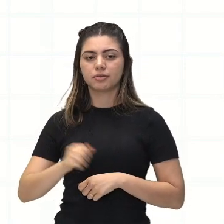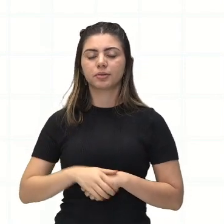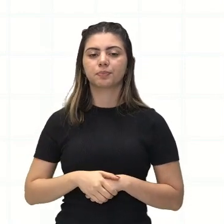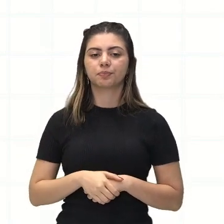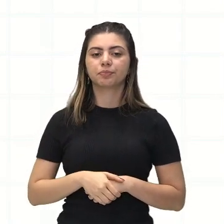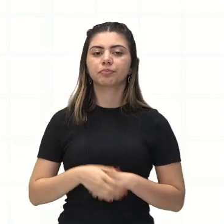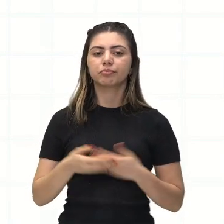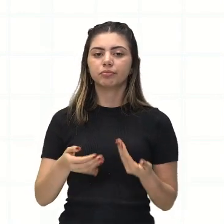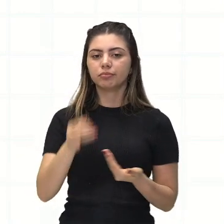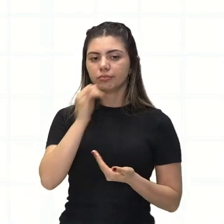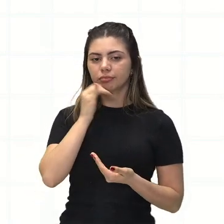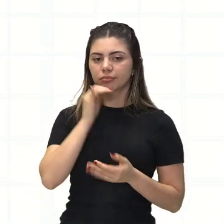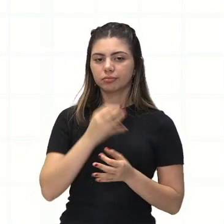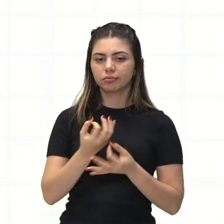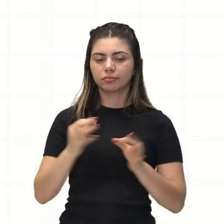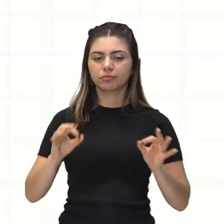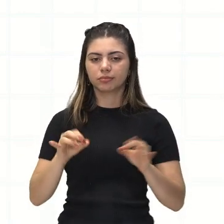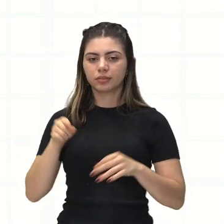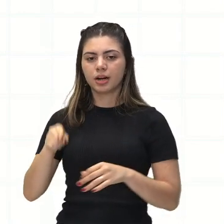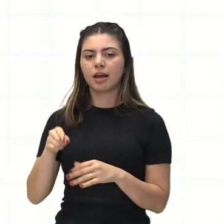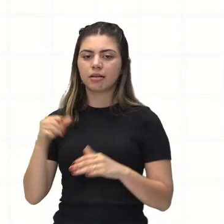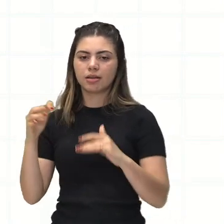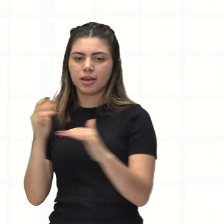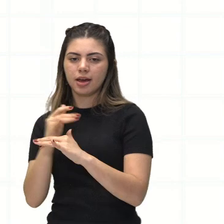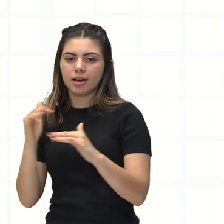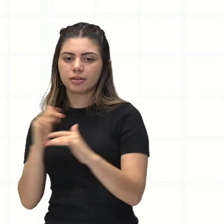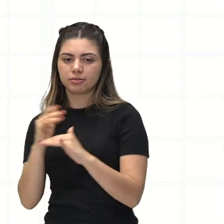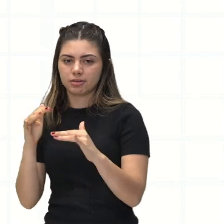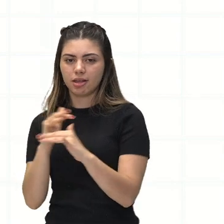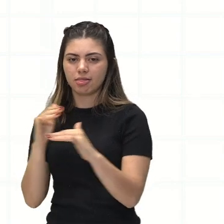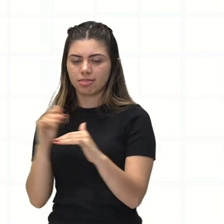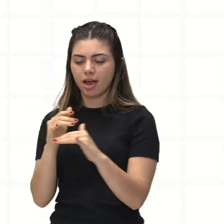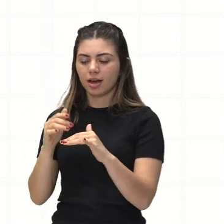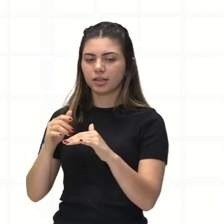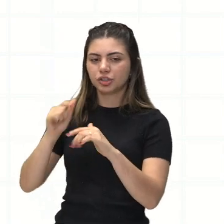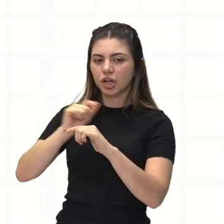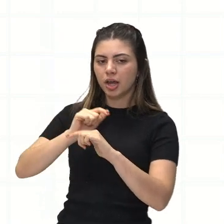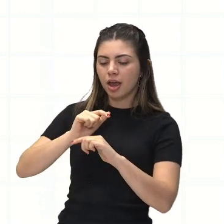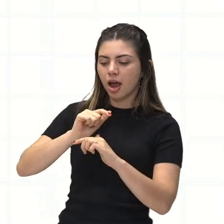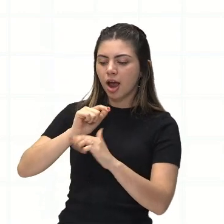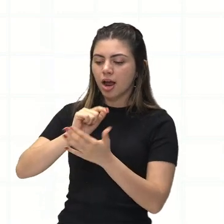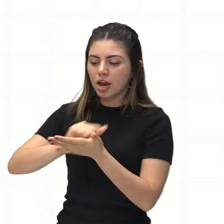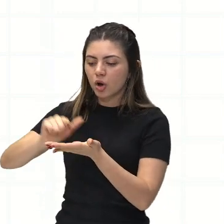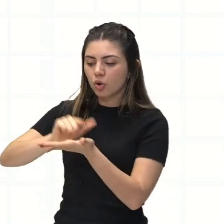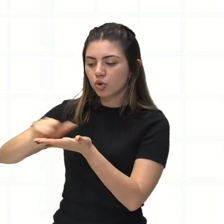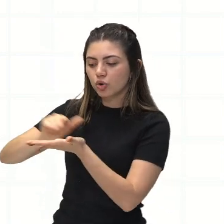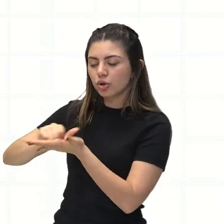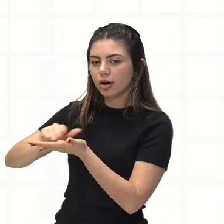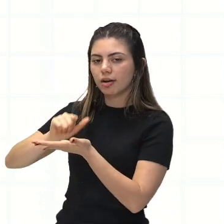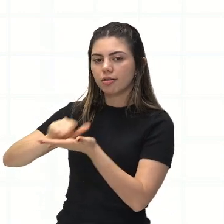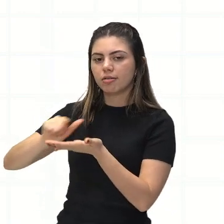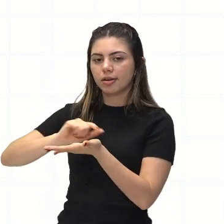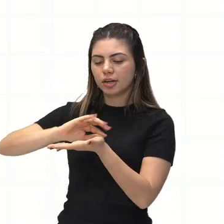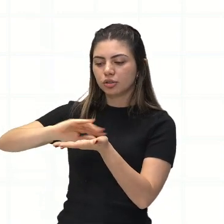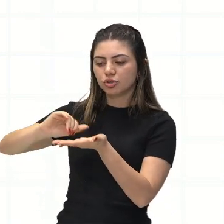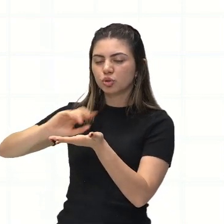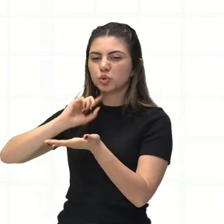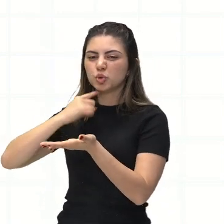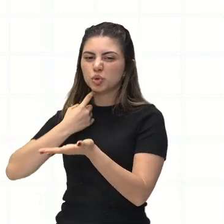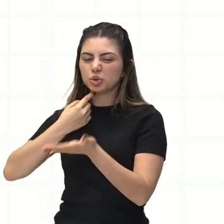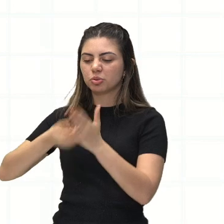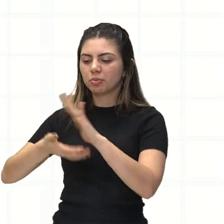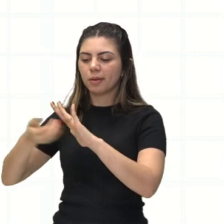passiva com agente explícito: a cidade foi limpa pelos voluntários. Quem foi limpa pelos voluntários? A cidade,